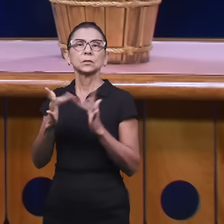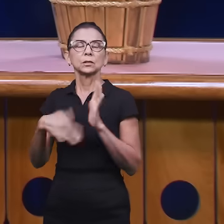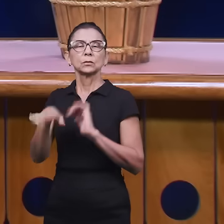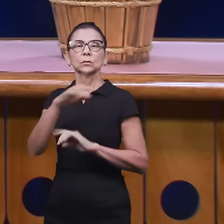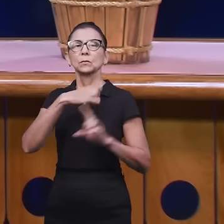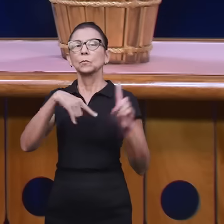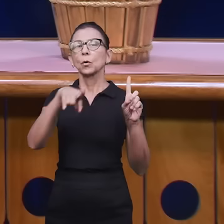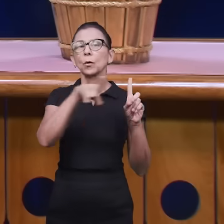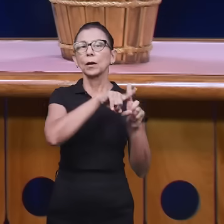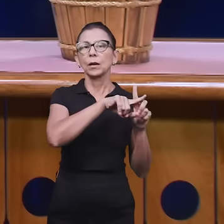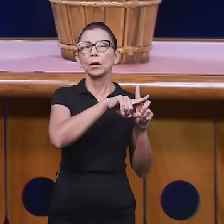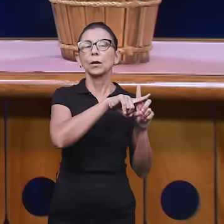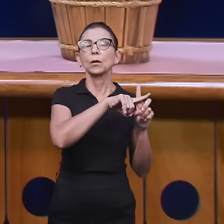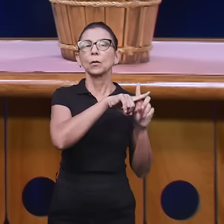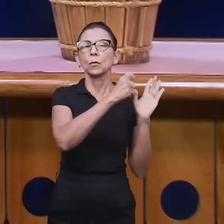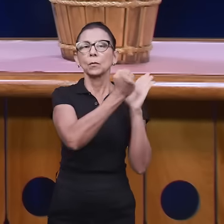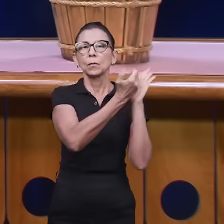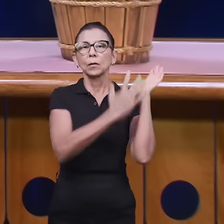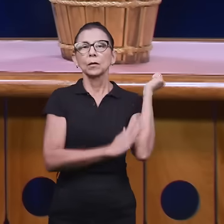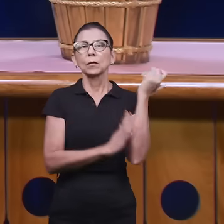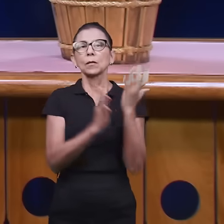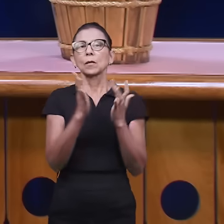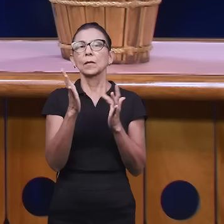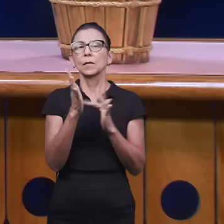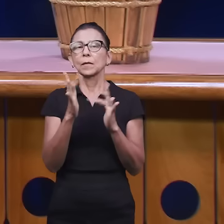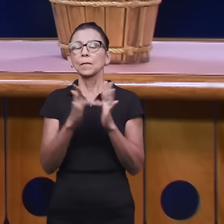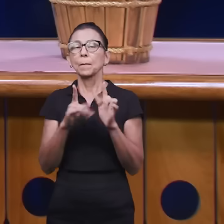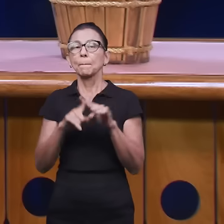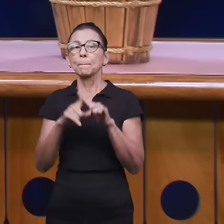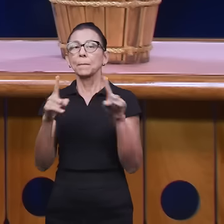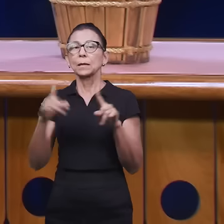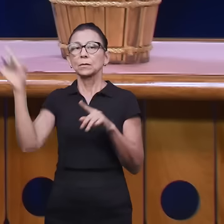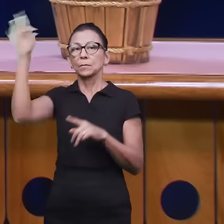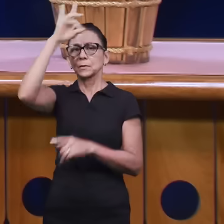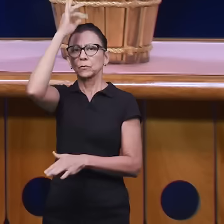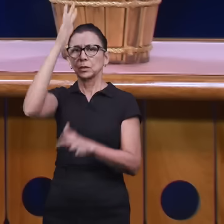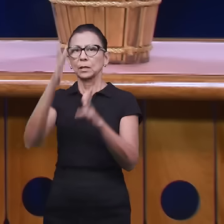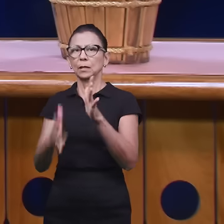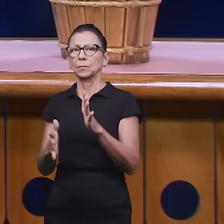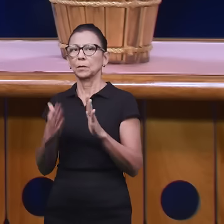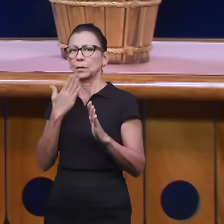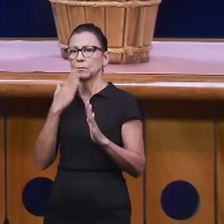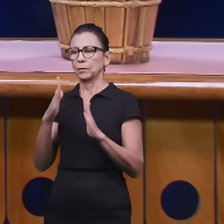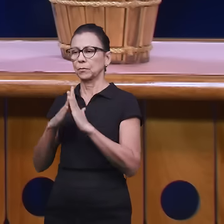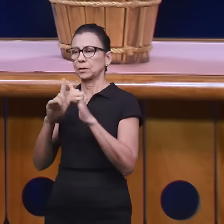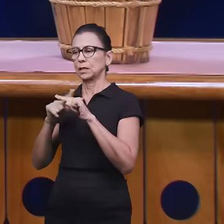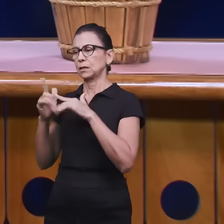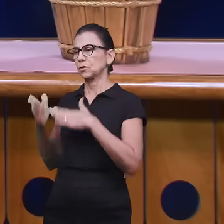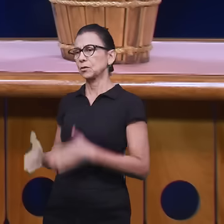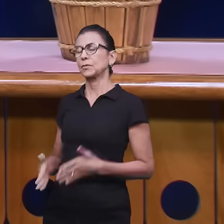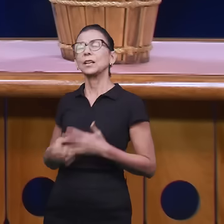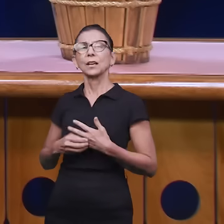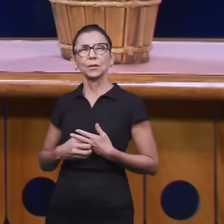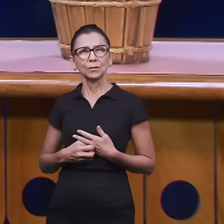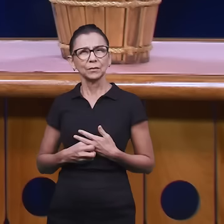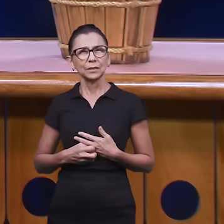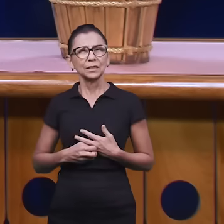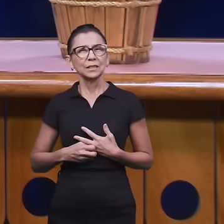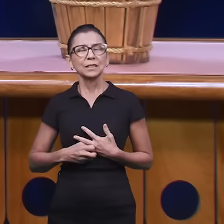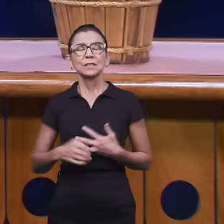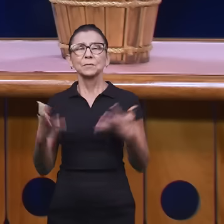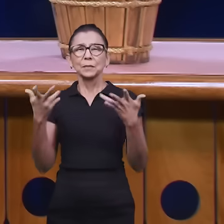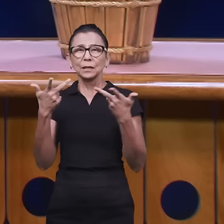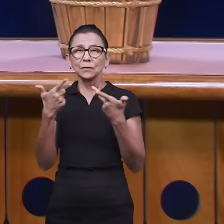a eira estava molhada. Por quê? Porque o Senhor derramou do Espírito Santo sobre toda a carne, sobre a igreja. Então, isso é um